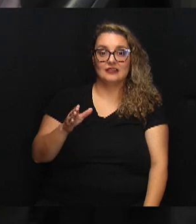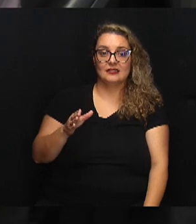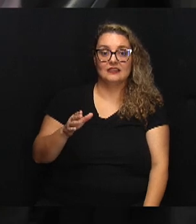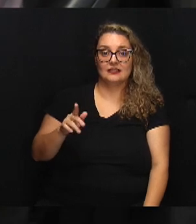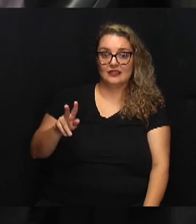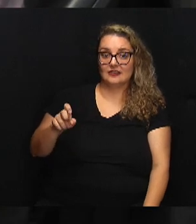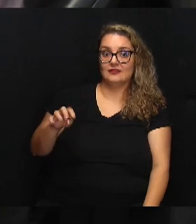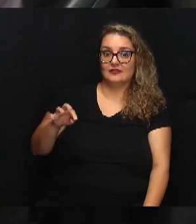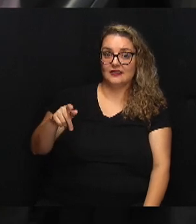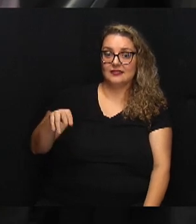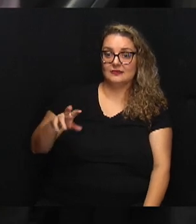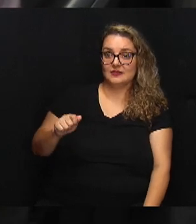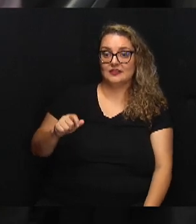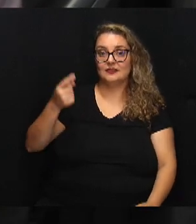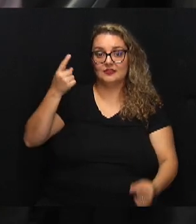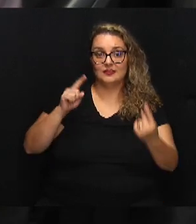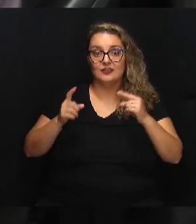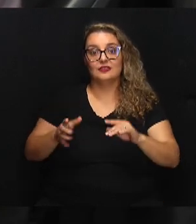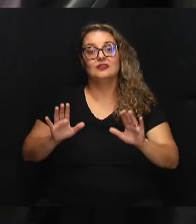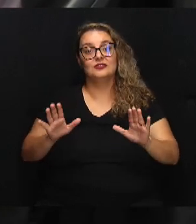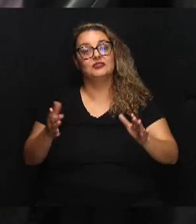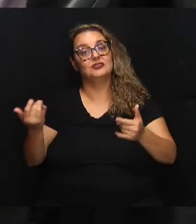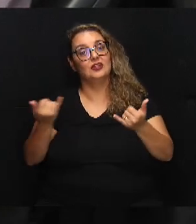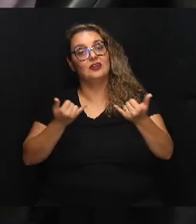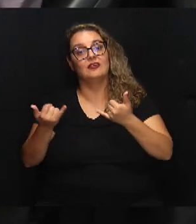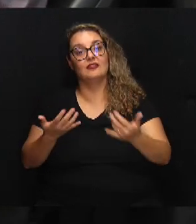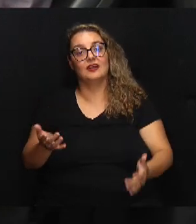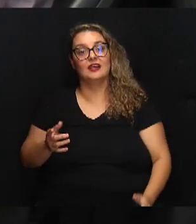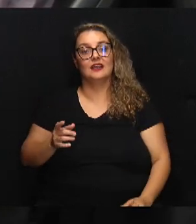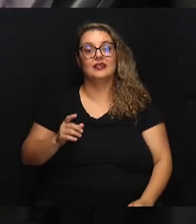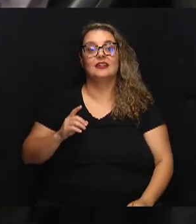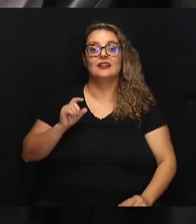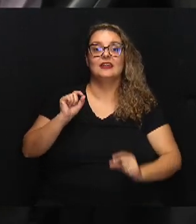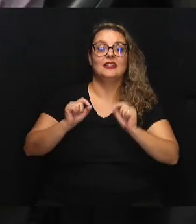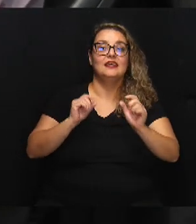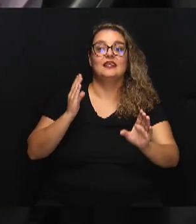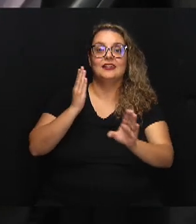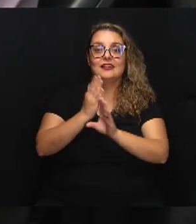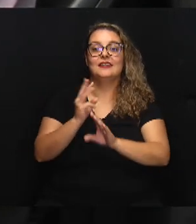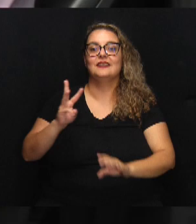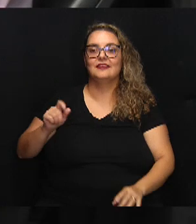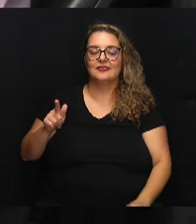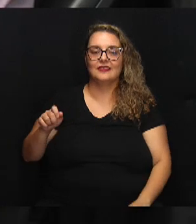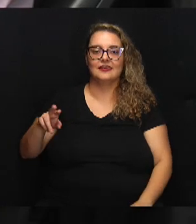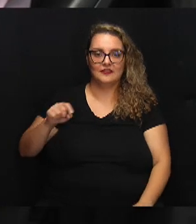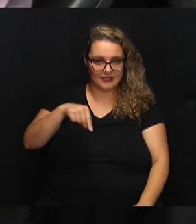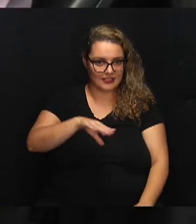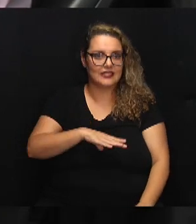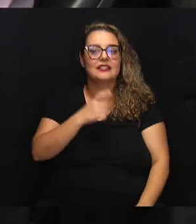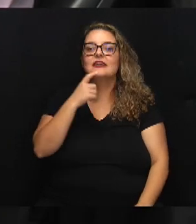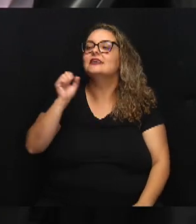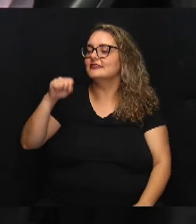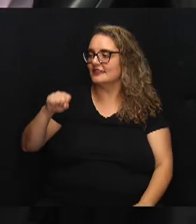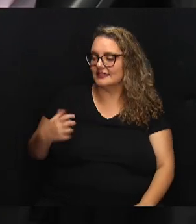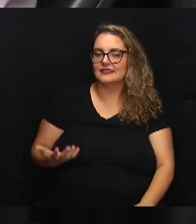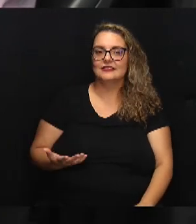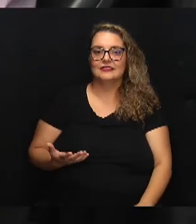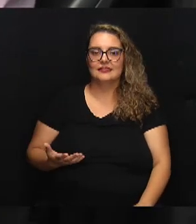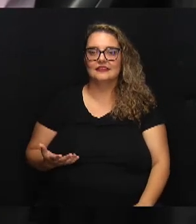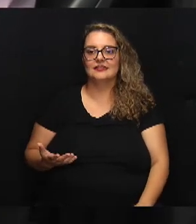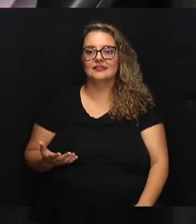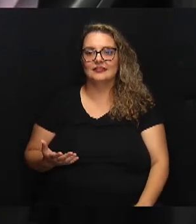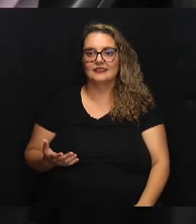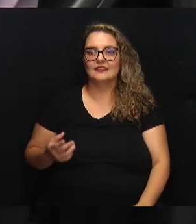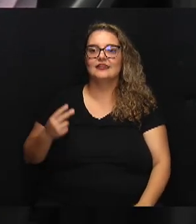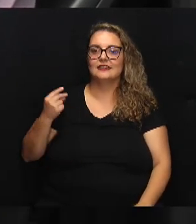véspera do É. carnaval. Tá vendo? Então já conta quem encontrar o Wagner. vai Vai ser em encontrar. Campinas? Vai. Já Há dá um vários